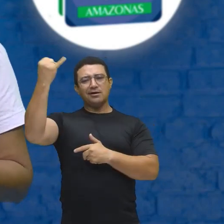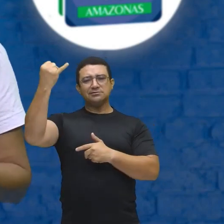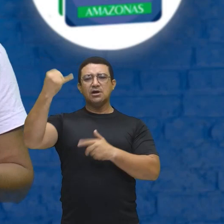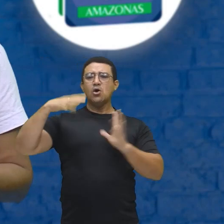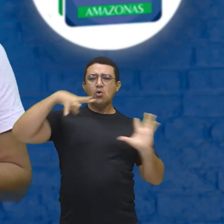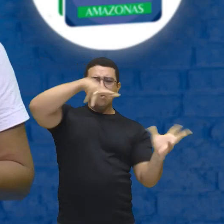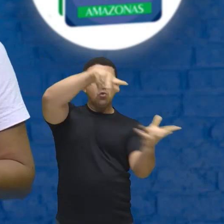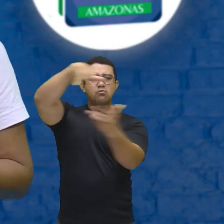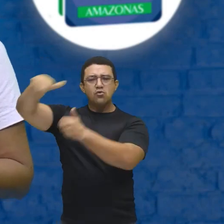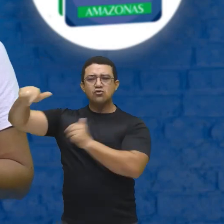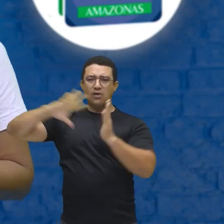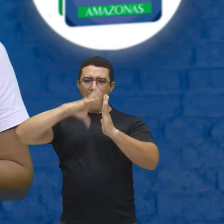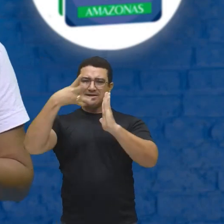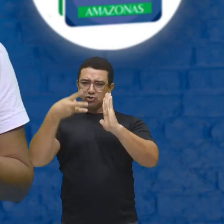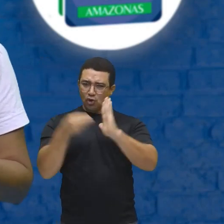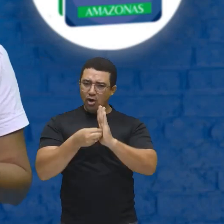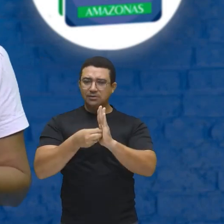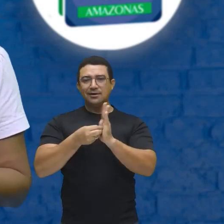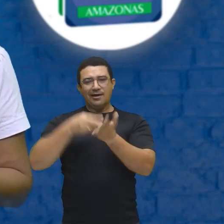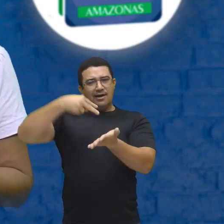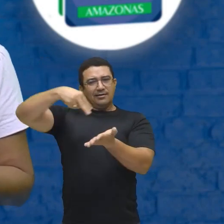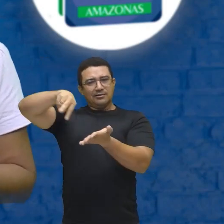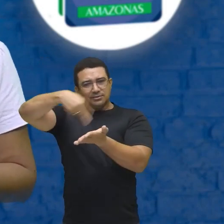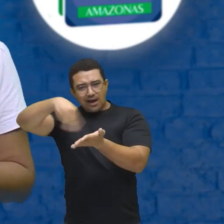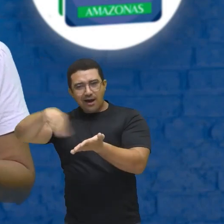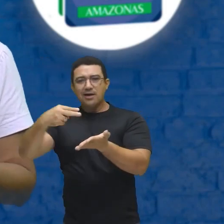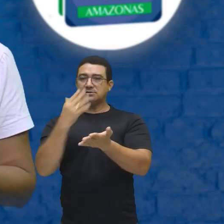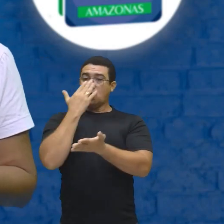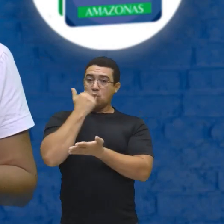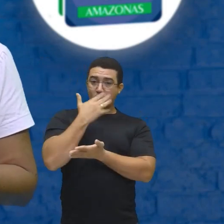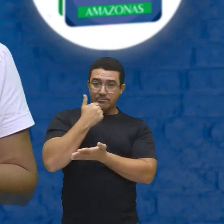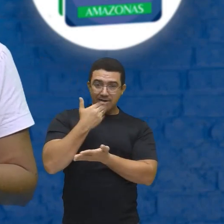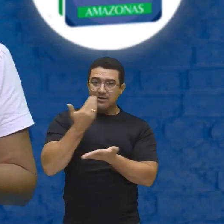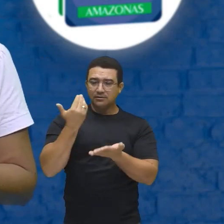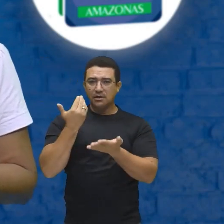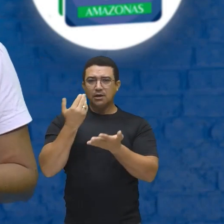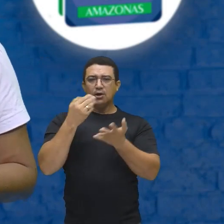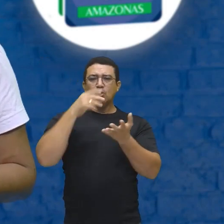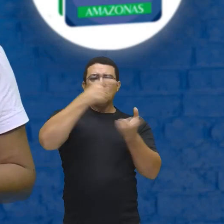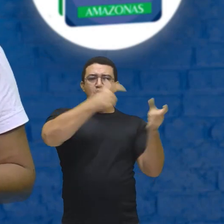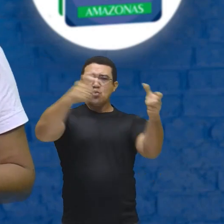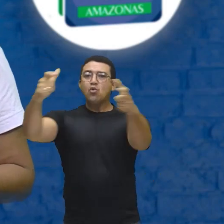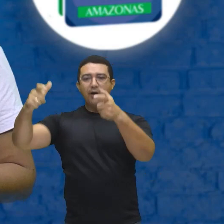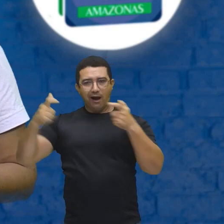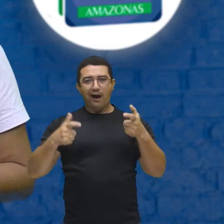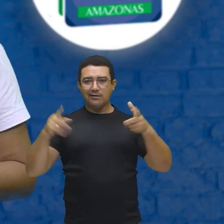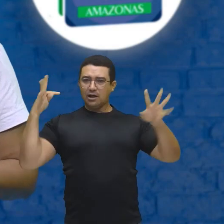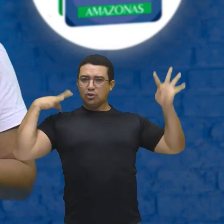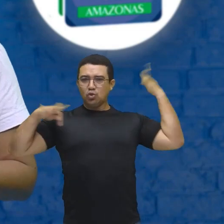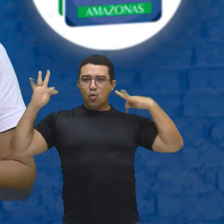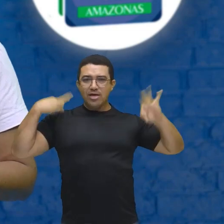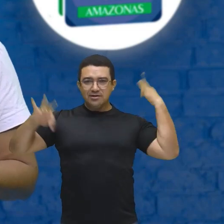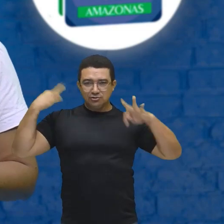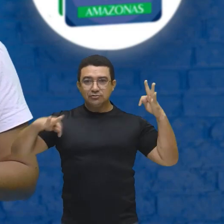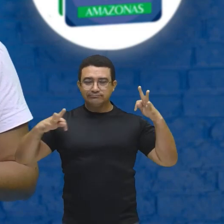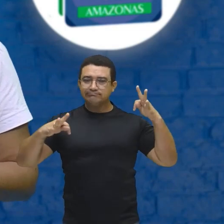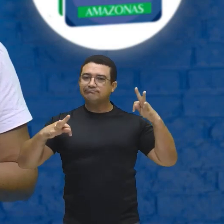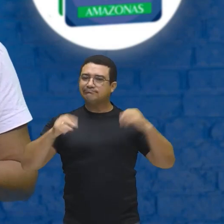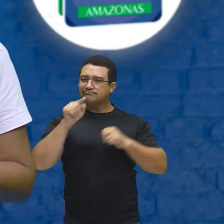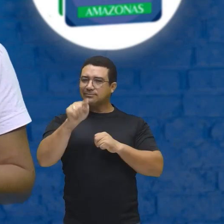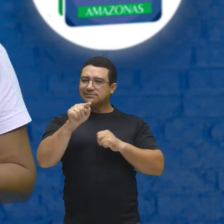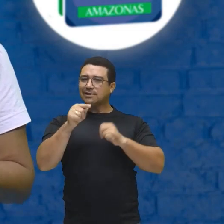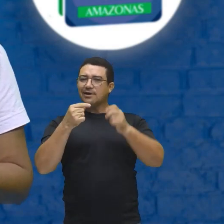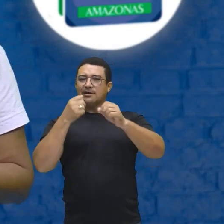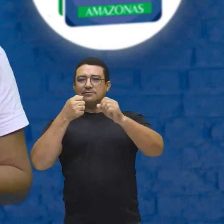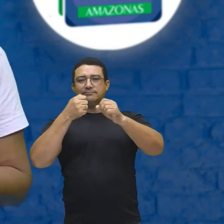de cultura, de música, de comidas típicas, de pontos turísticos. Você que está em casa, vai escrevendo no nosso chat e